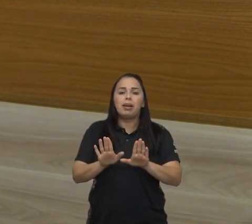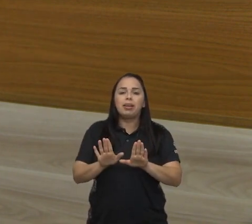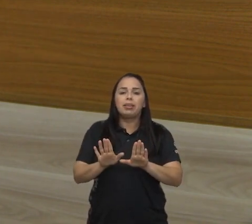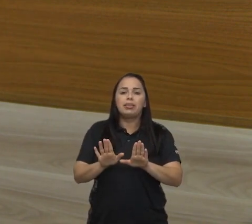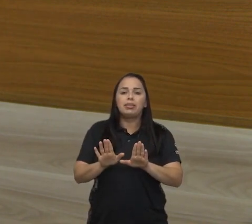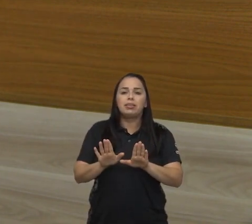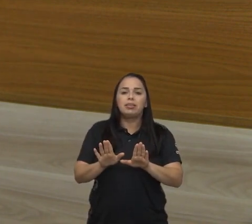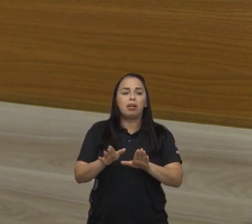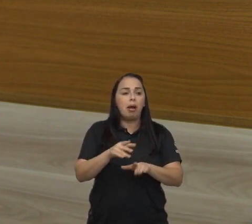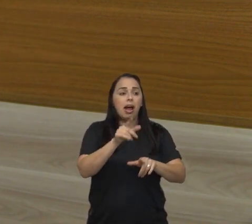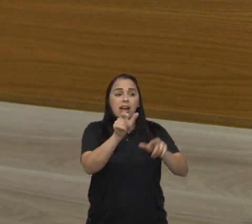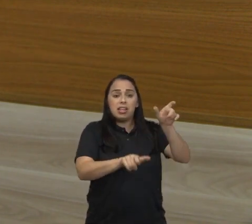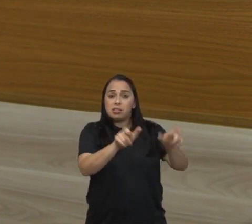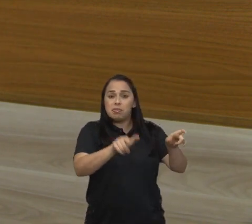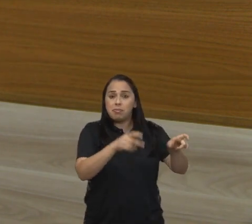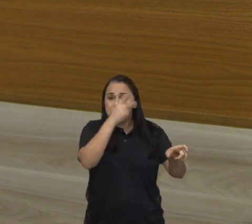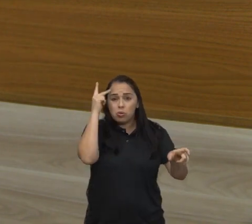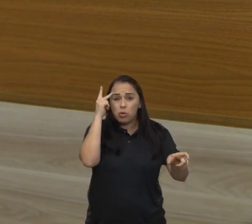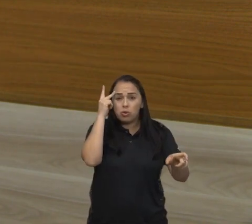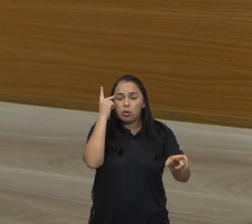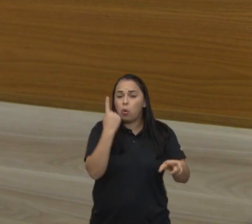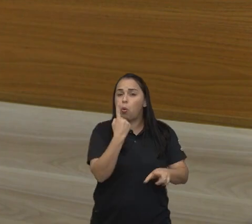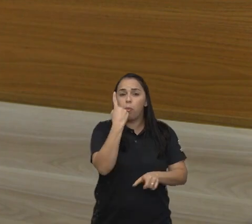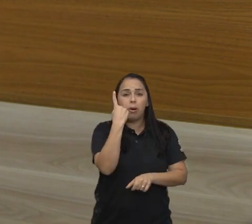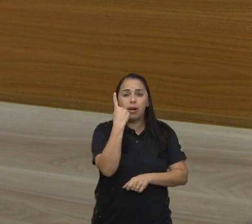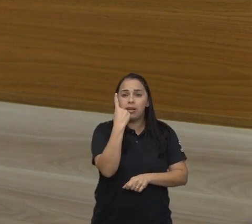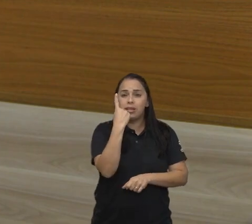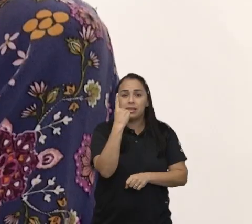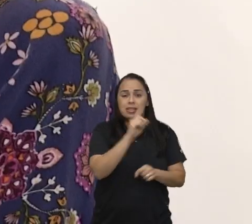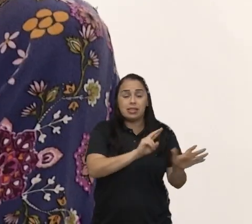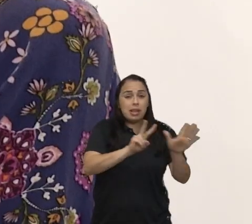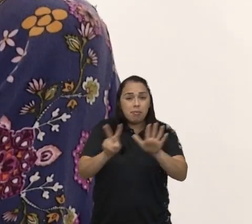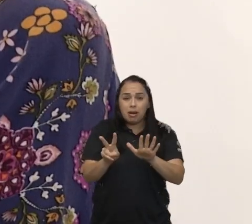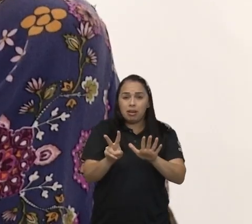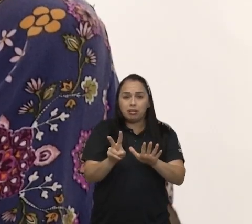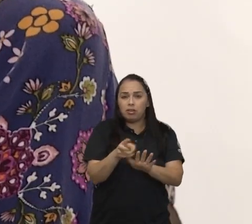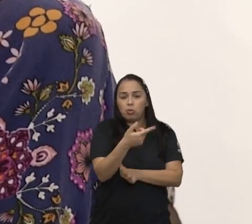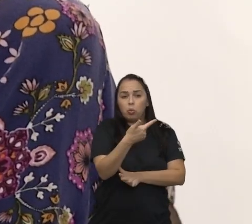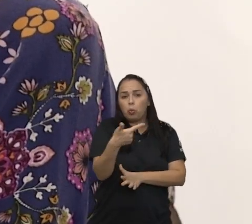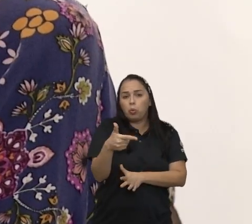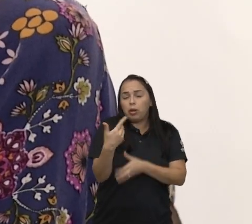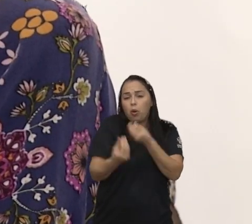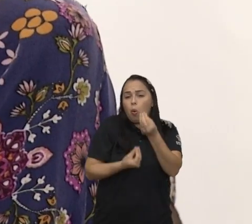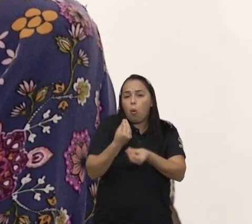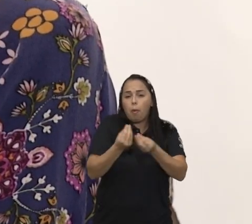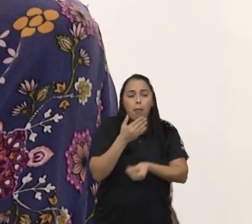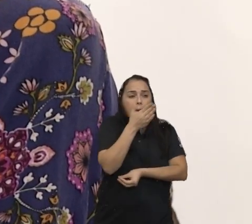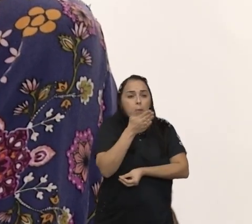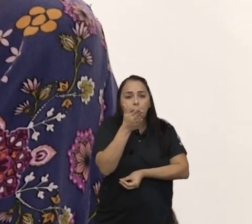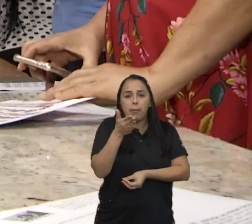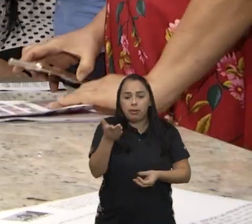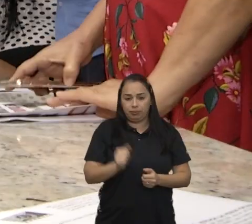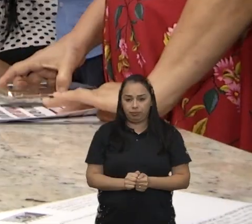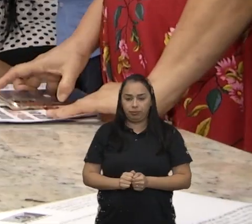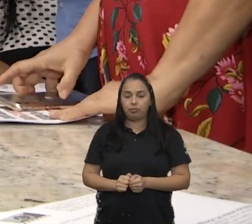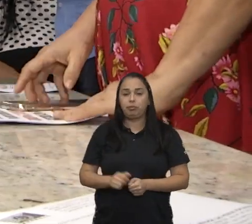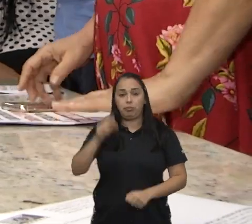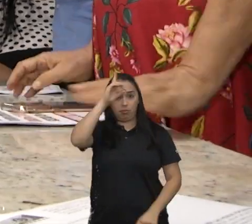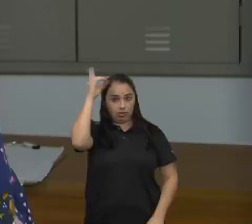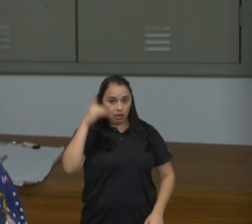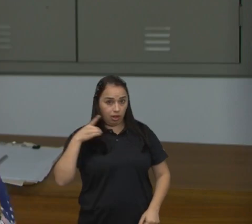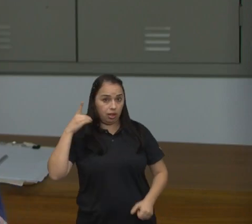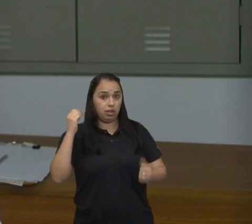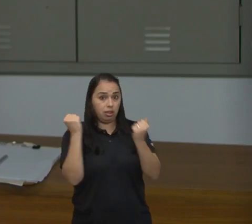fracionamento delas deixa praticamente pessoas uma semana sem atendimento. A vereadora Dulce Rita foi uma das parlamentares que estiveram na